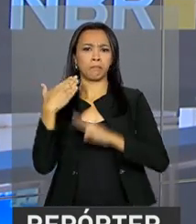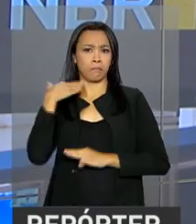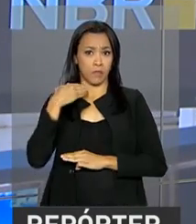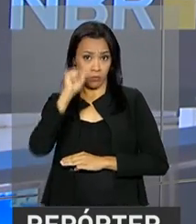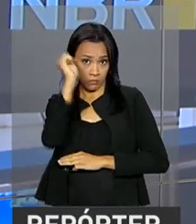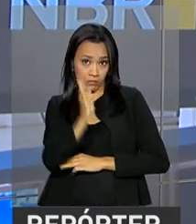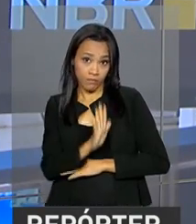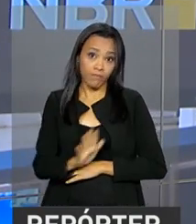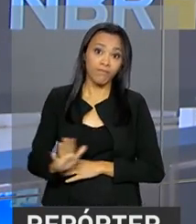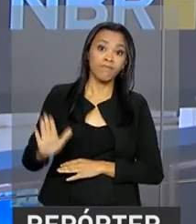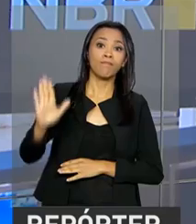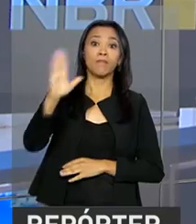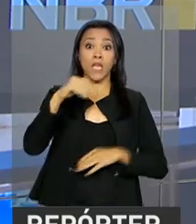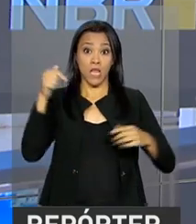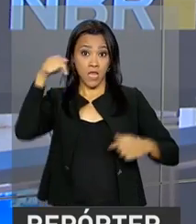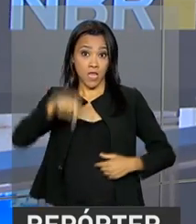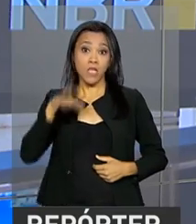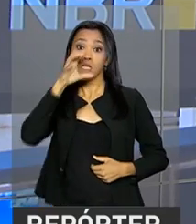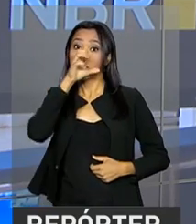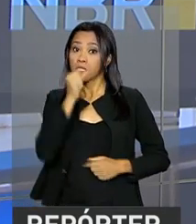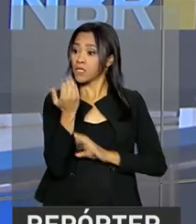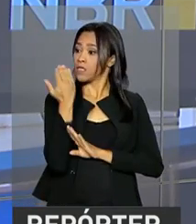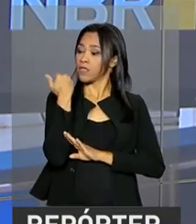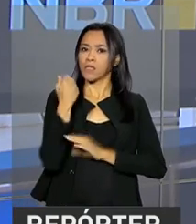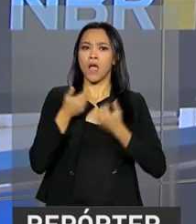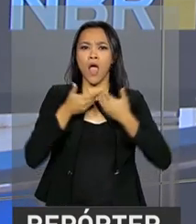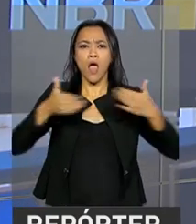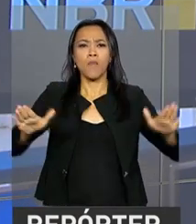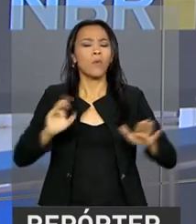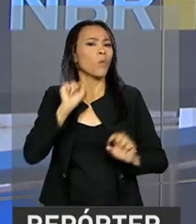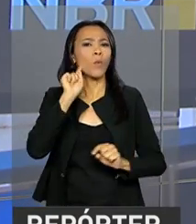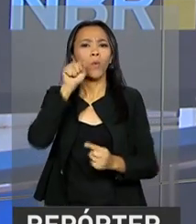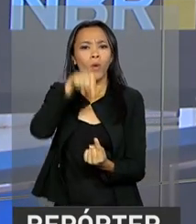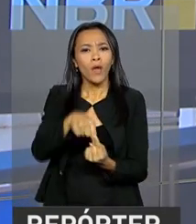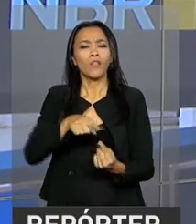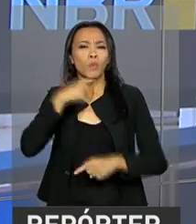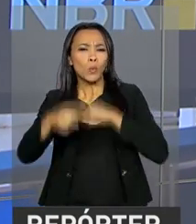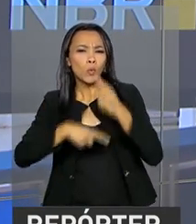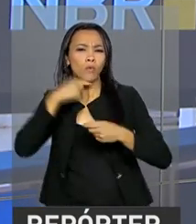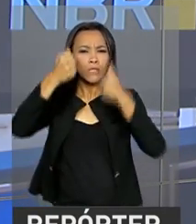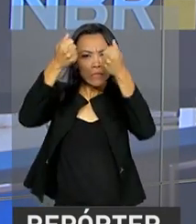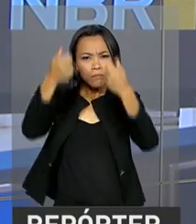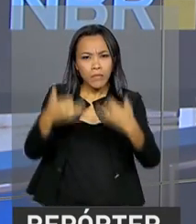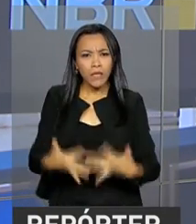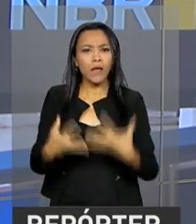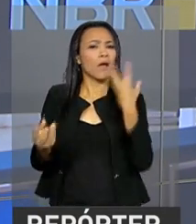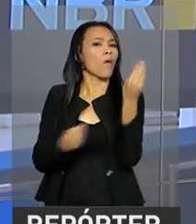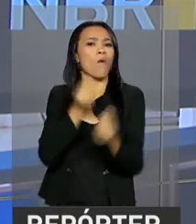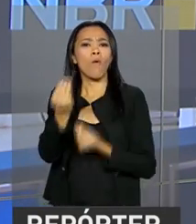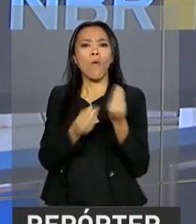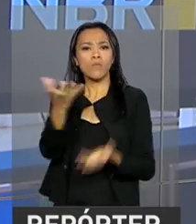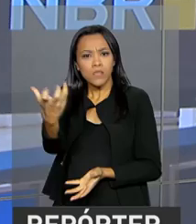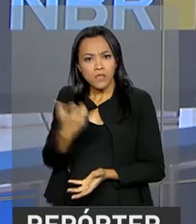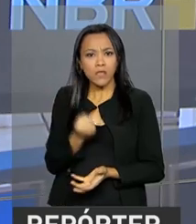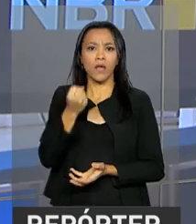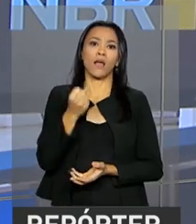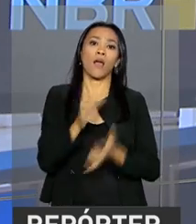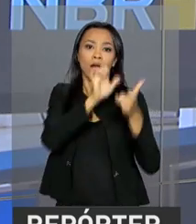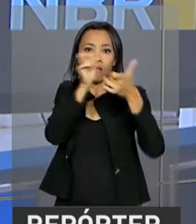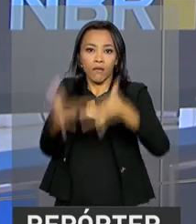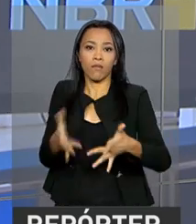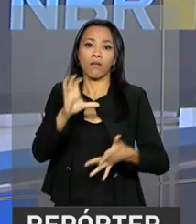país abriram neste sábado para tirar as dúvidas e dar informações sobre o saque das contas inativas do